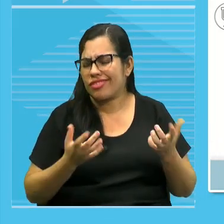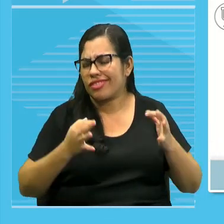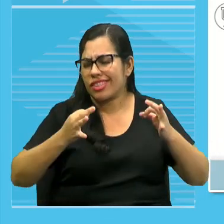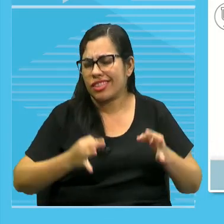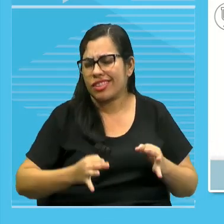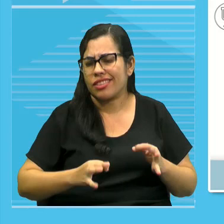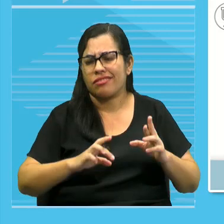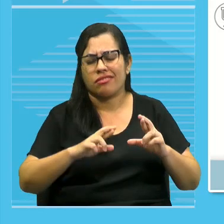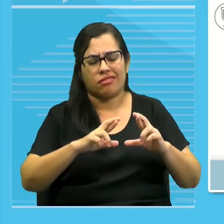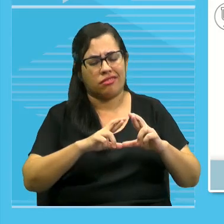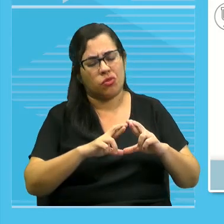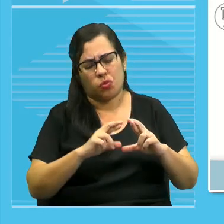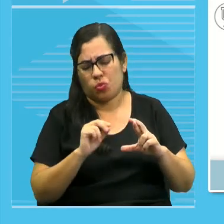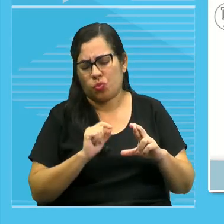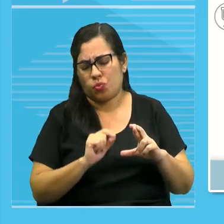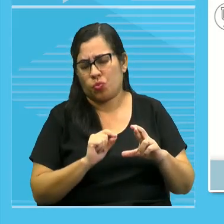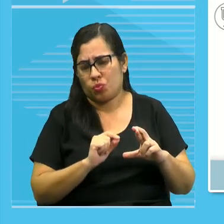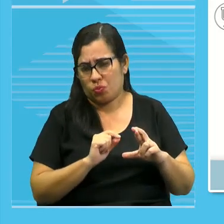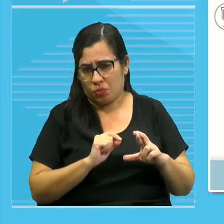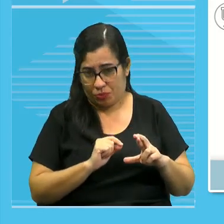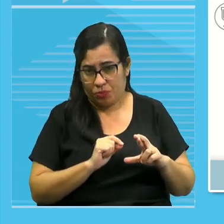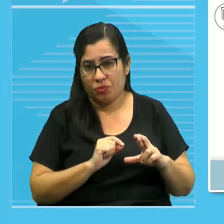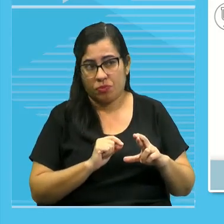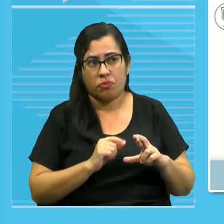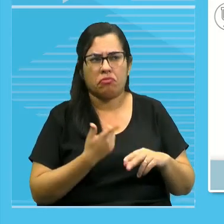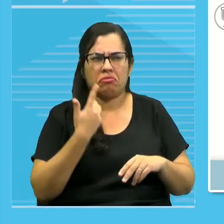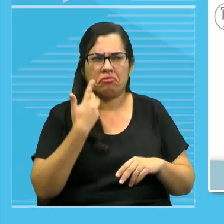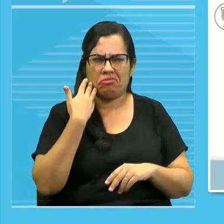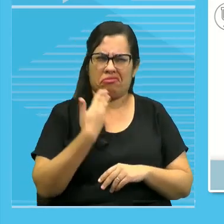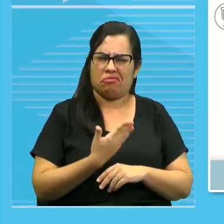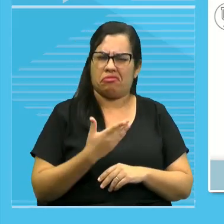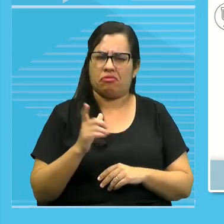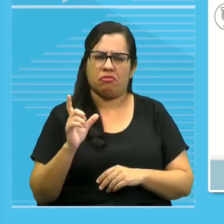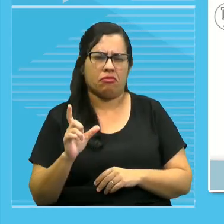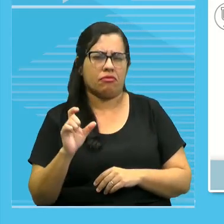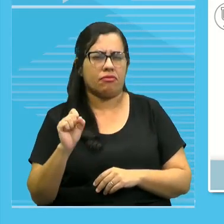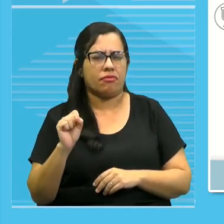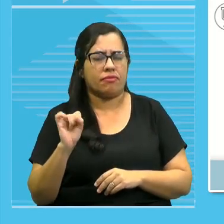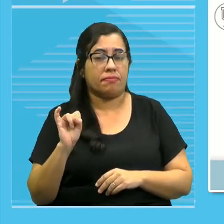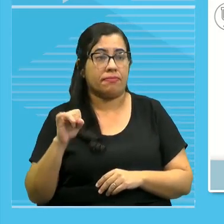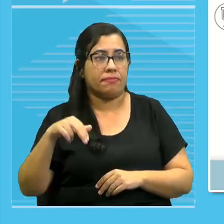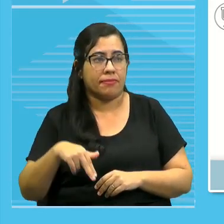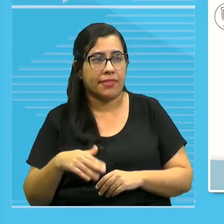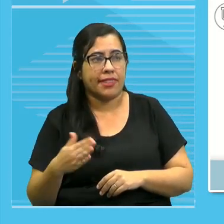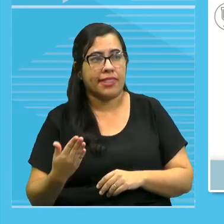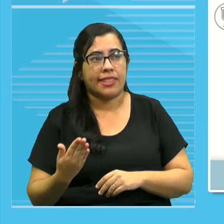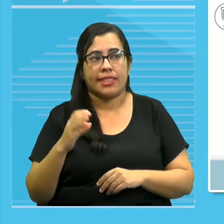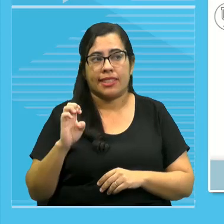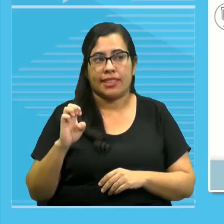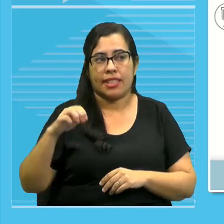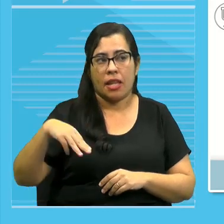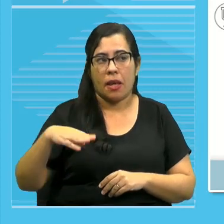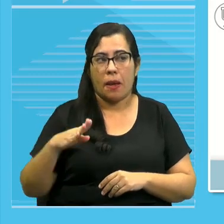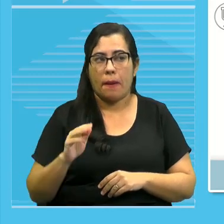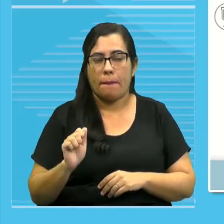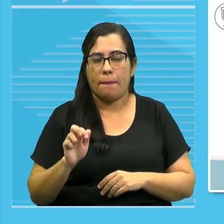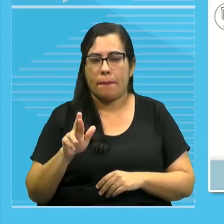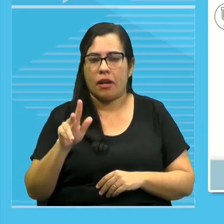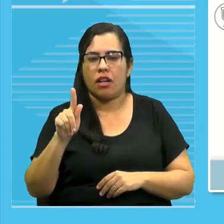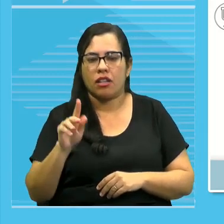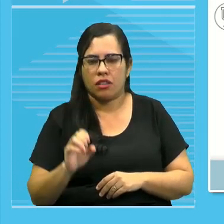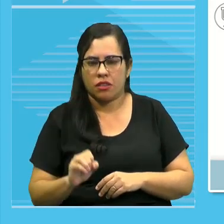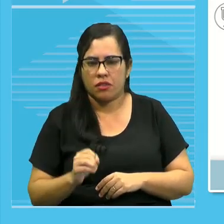né ele procura trazer a partir do Cine embargo você pode pegar aqui o texto A Dara lá no YouTube pediu